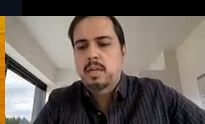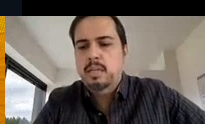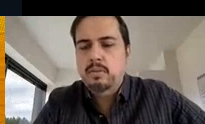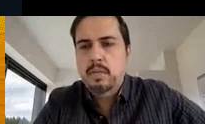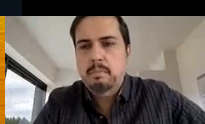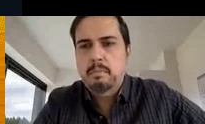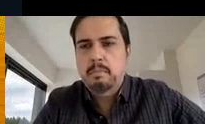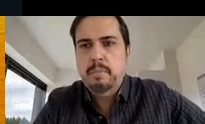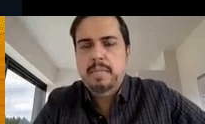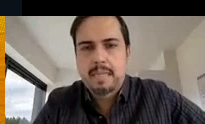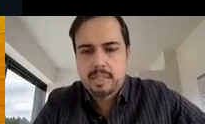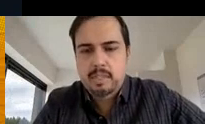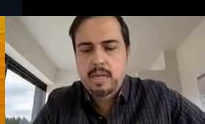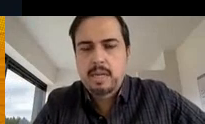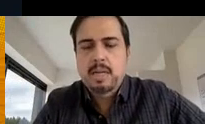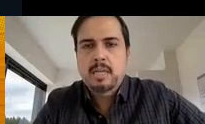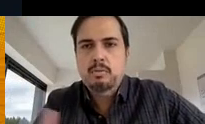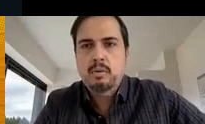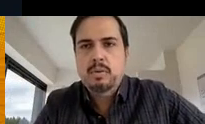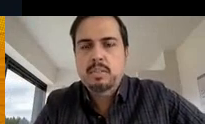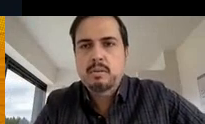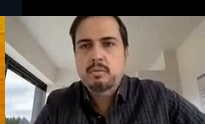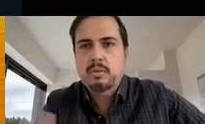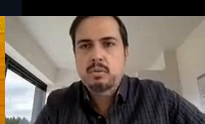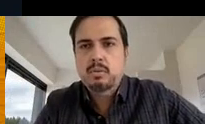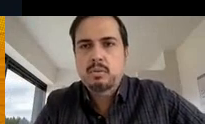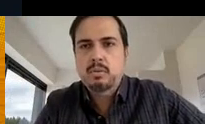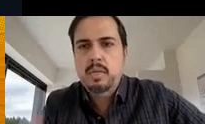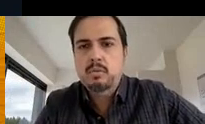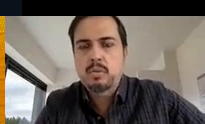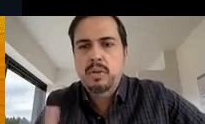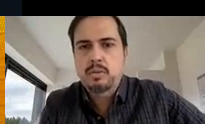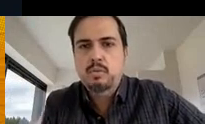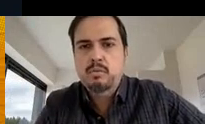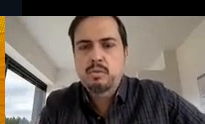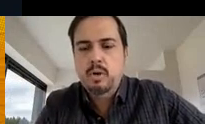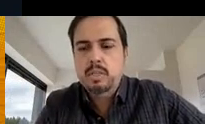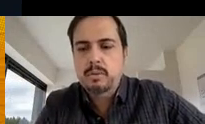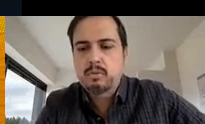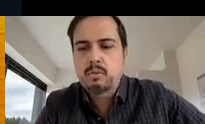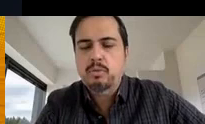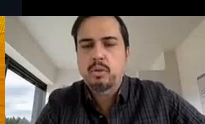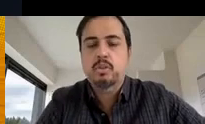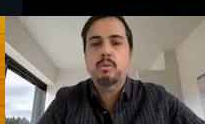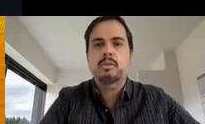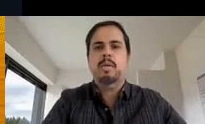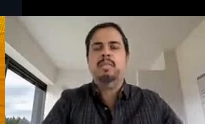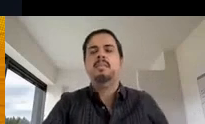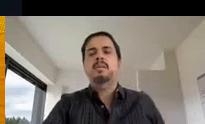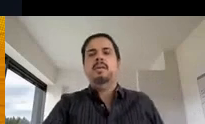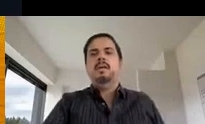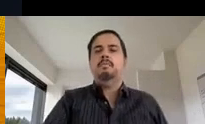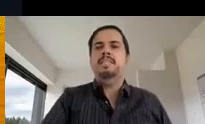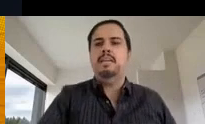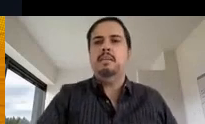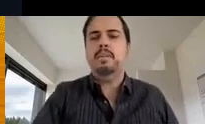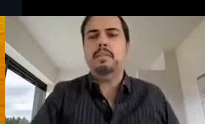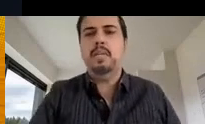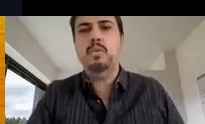topo que você pretende, tá? Não estou fazendo isso. Isso é diferente do moonshot, tá, pessoal? Moonshot é uma